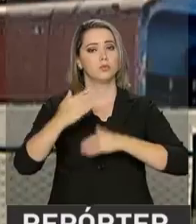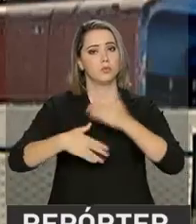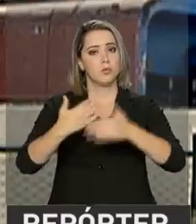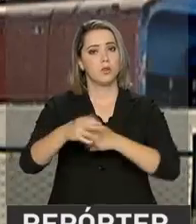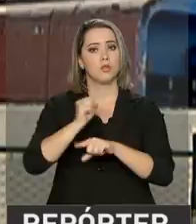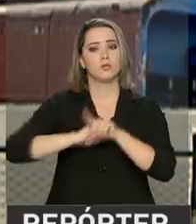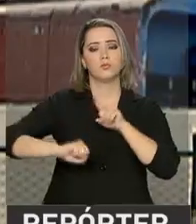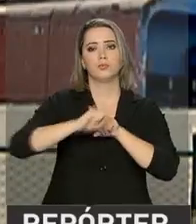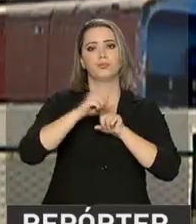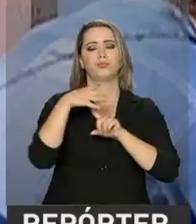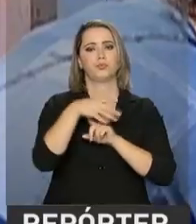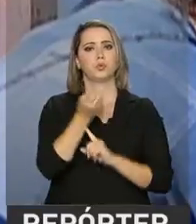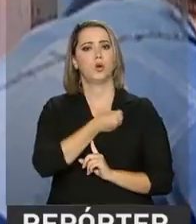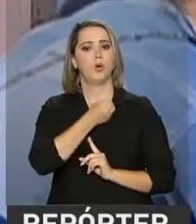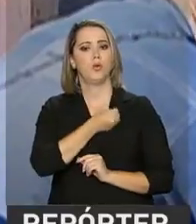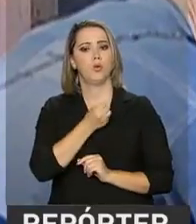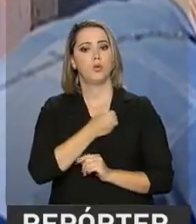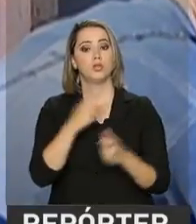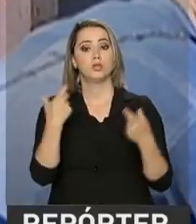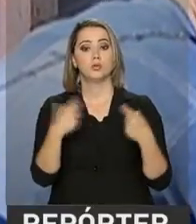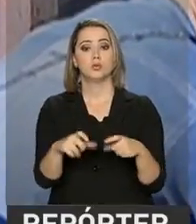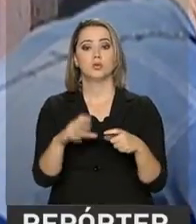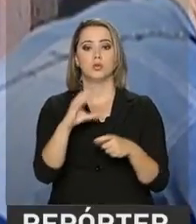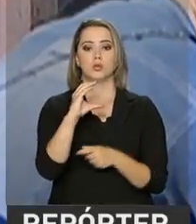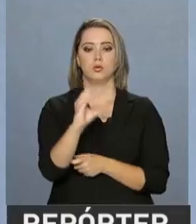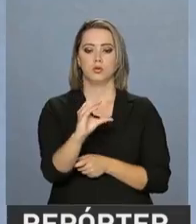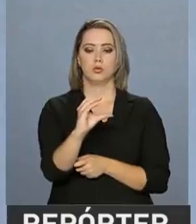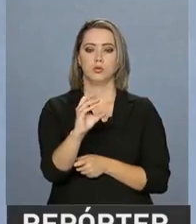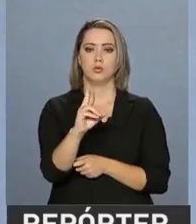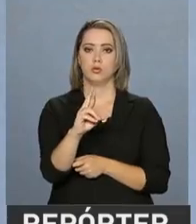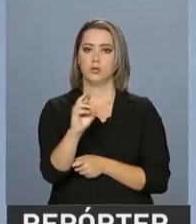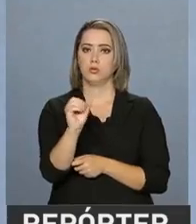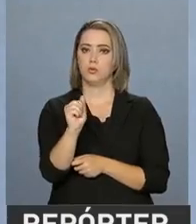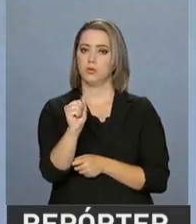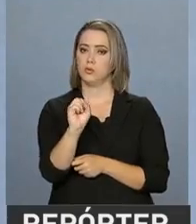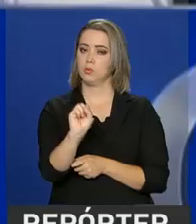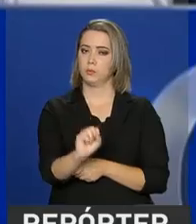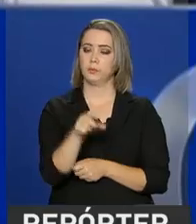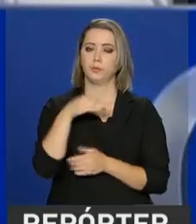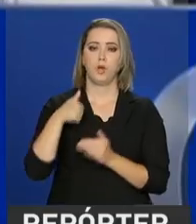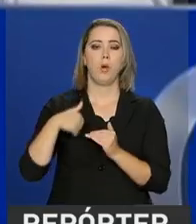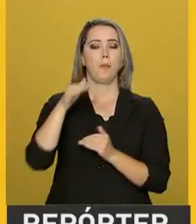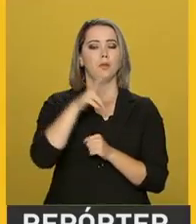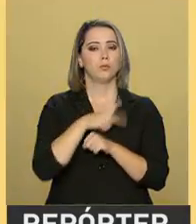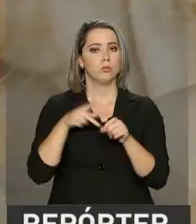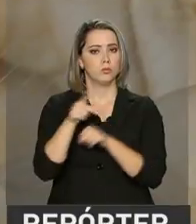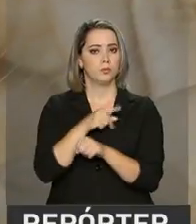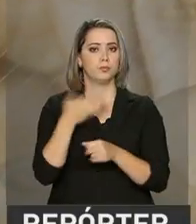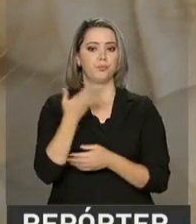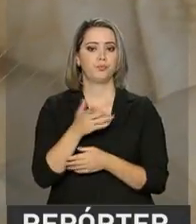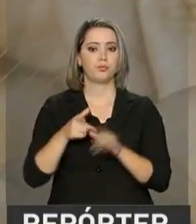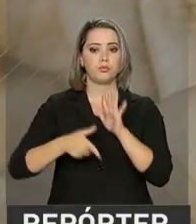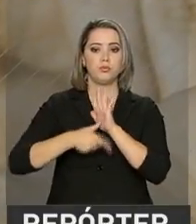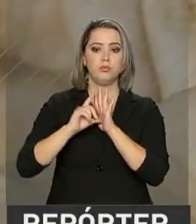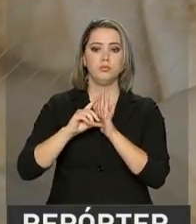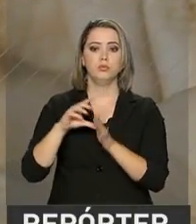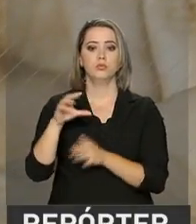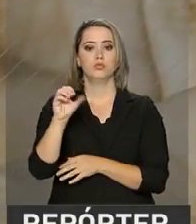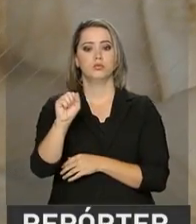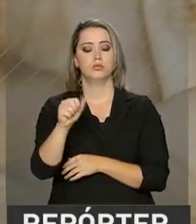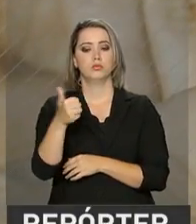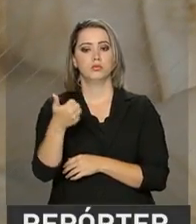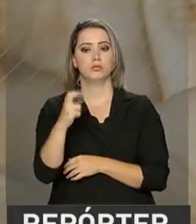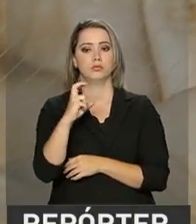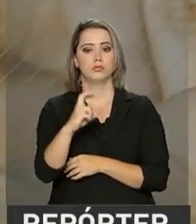agrário o número de centros de referência de assistência social aumentou no país passou de